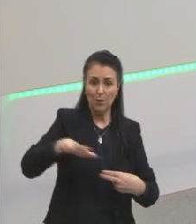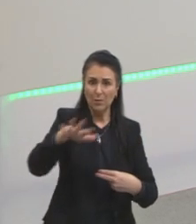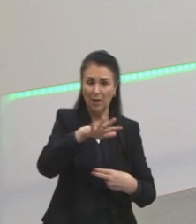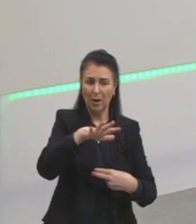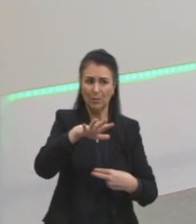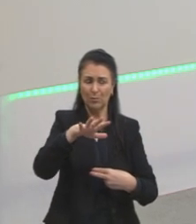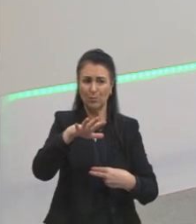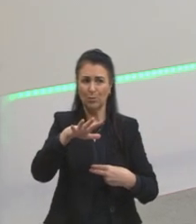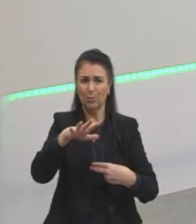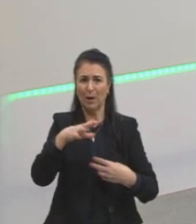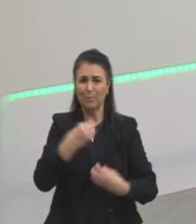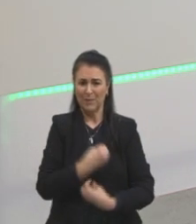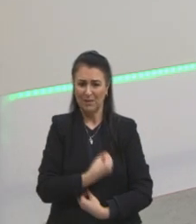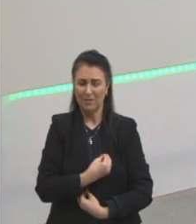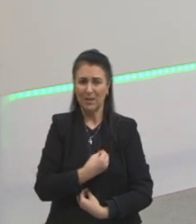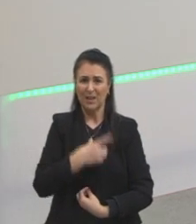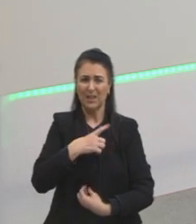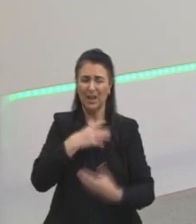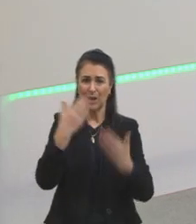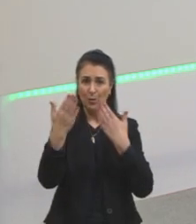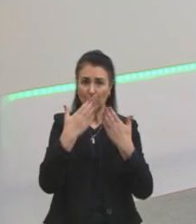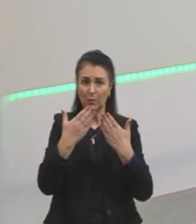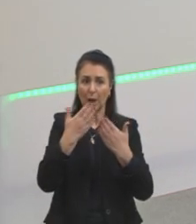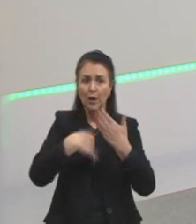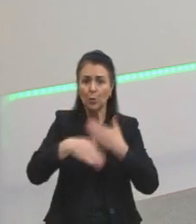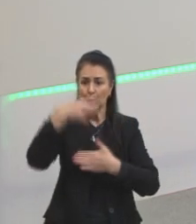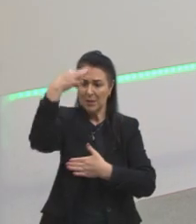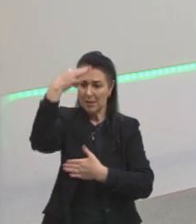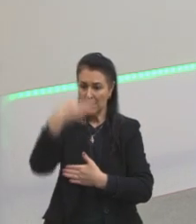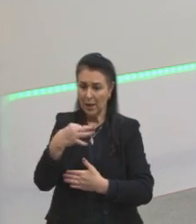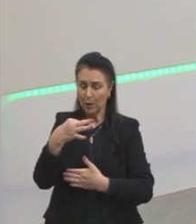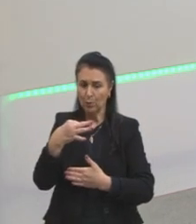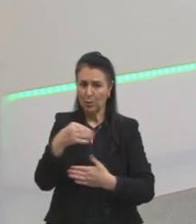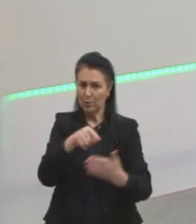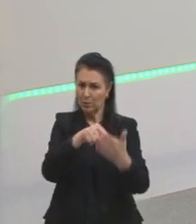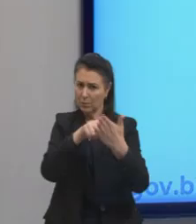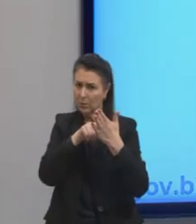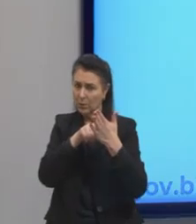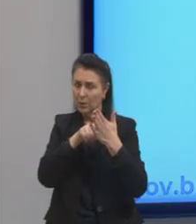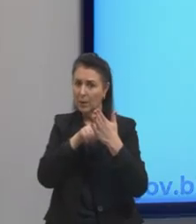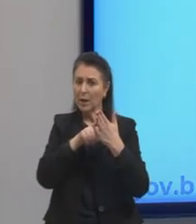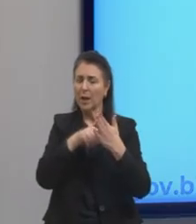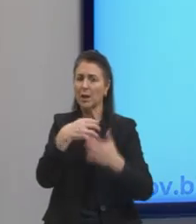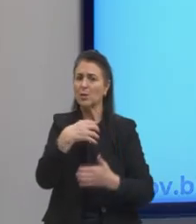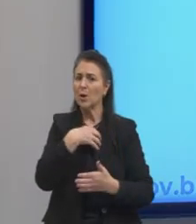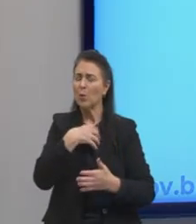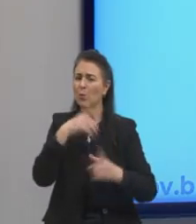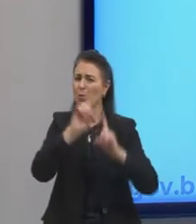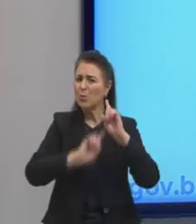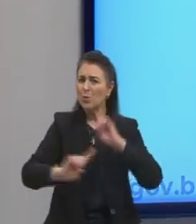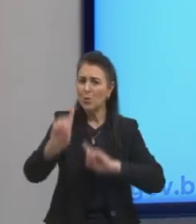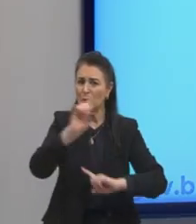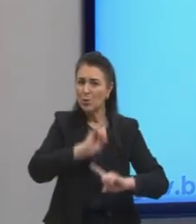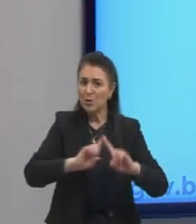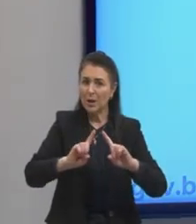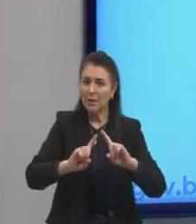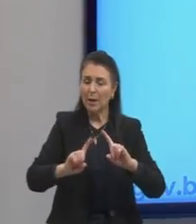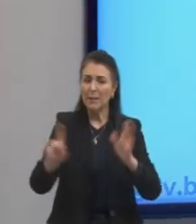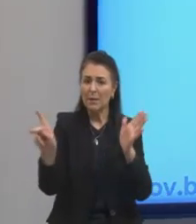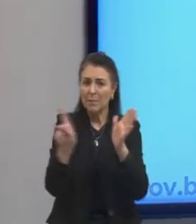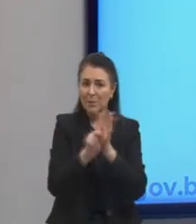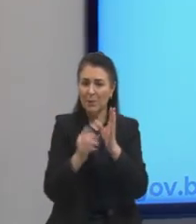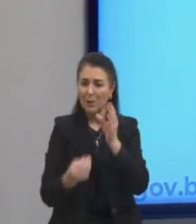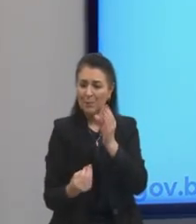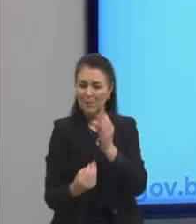dúvida, qualquer certeza que aparecer a partir daí terá sido de alguma forma gerada pela minha própria dúvida.